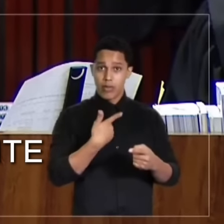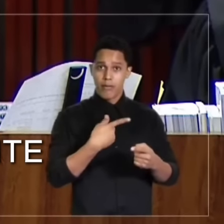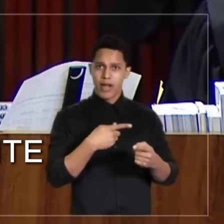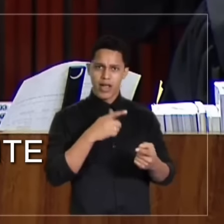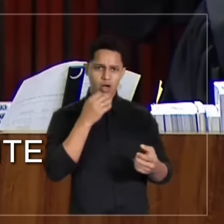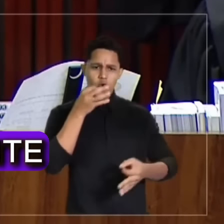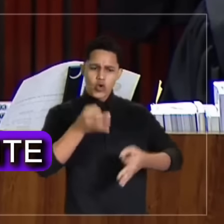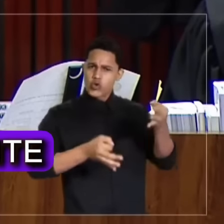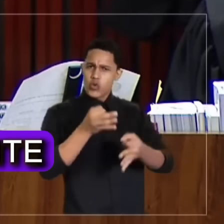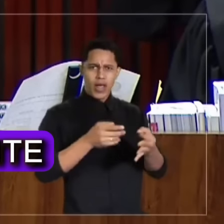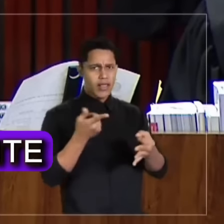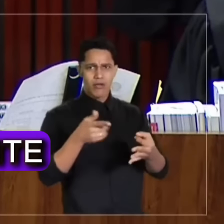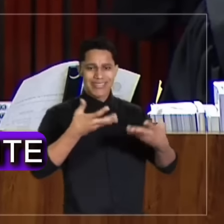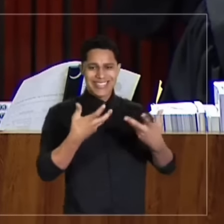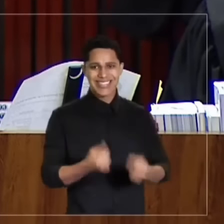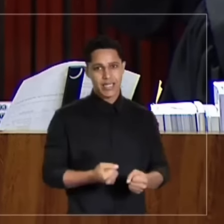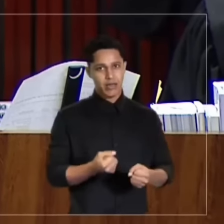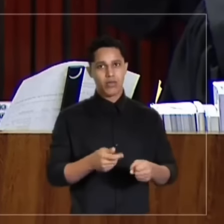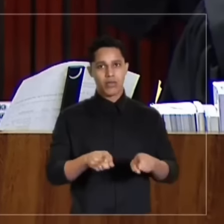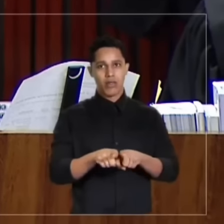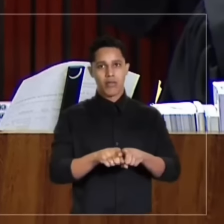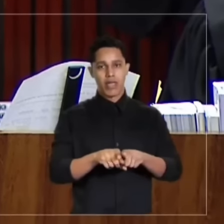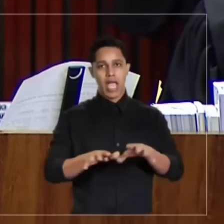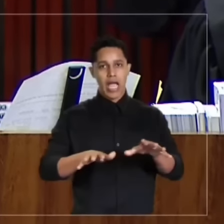O que houve recentemente?